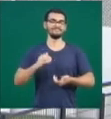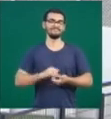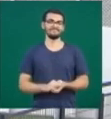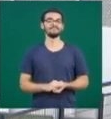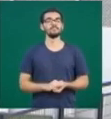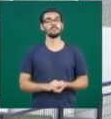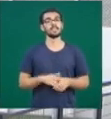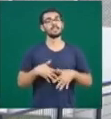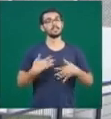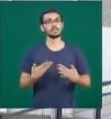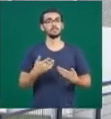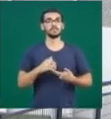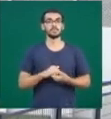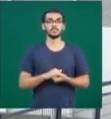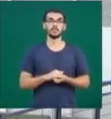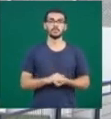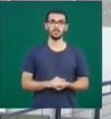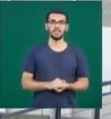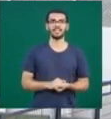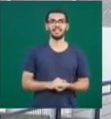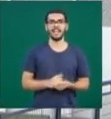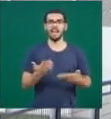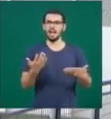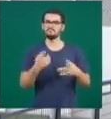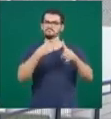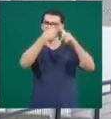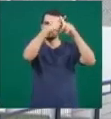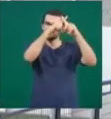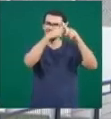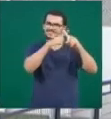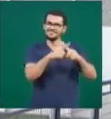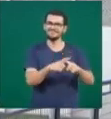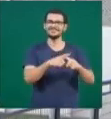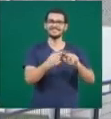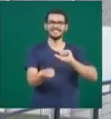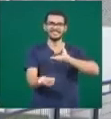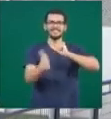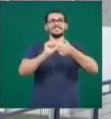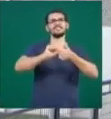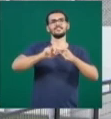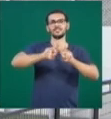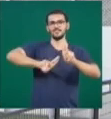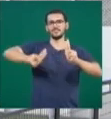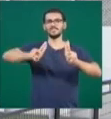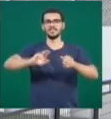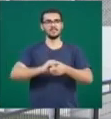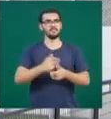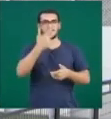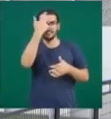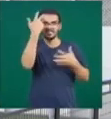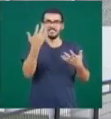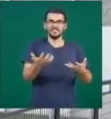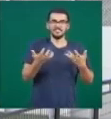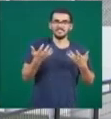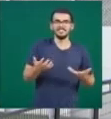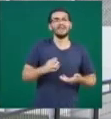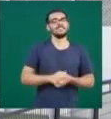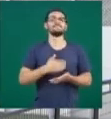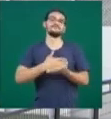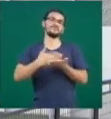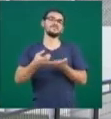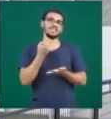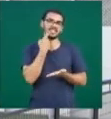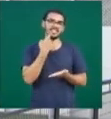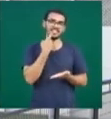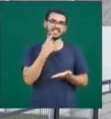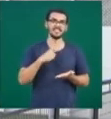Notícias. É isso mesmo, o tão esperado evento esportivo Olimpíada Universitária da UFU começa na sexta-feira com